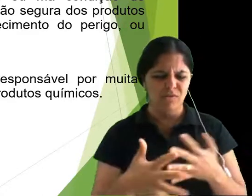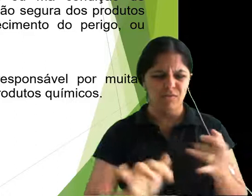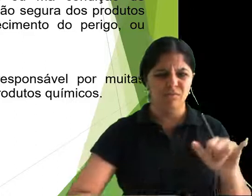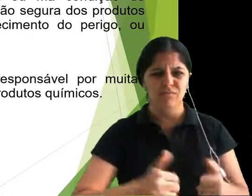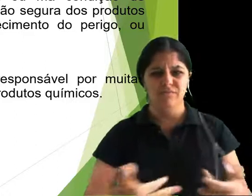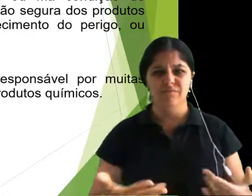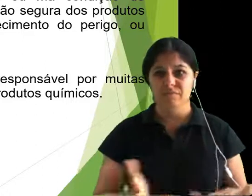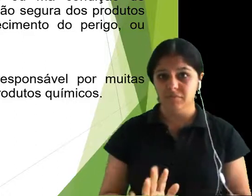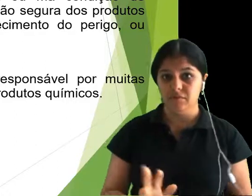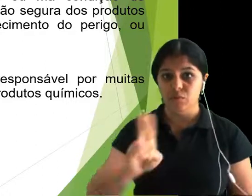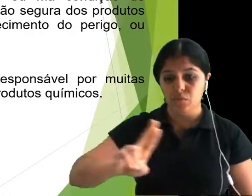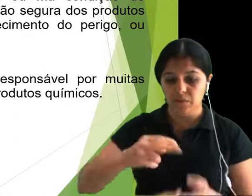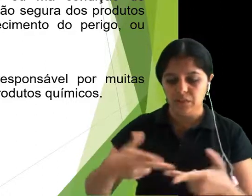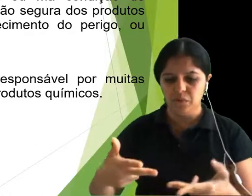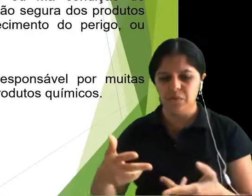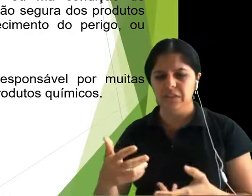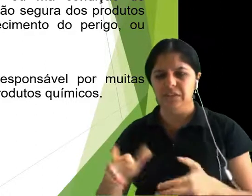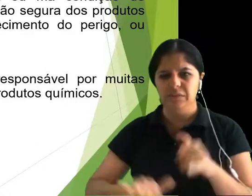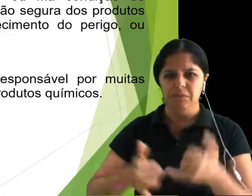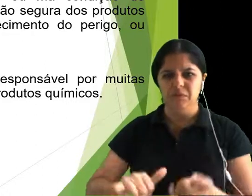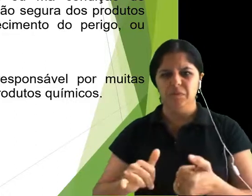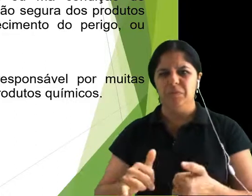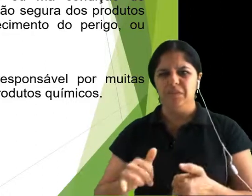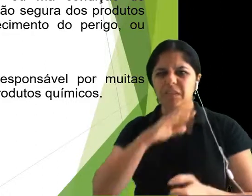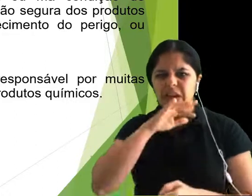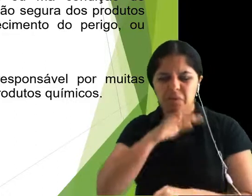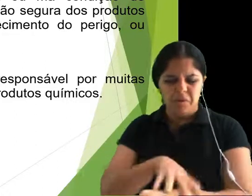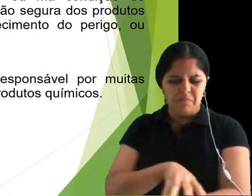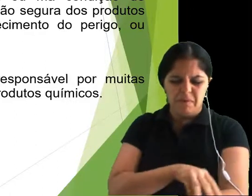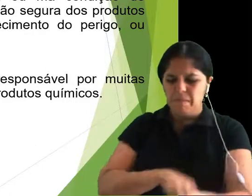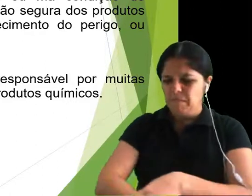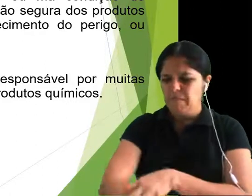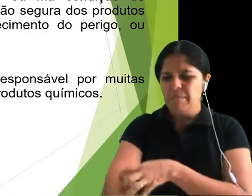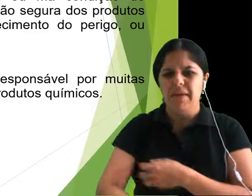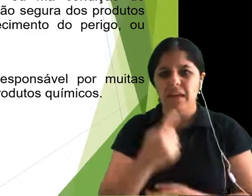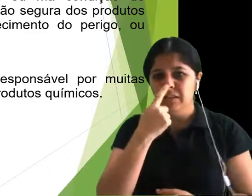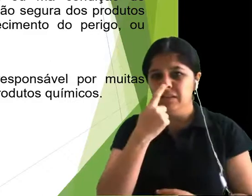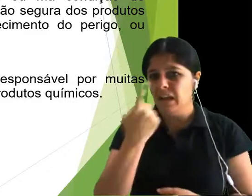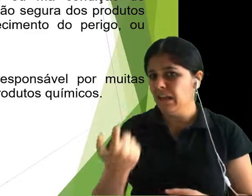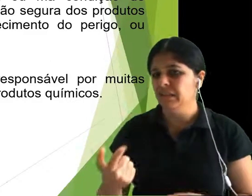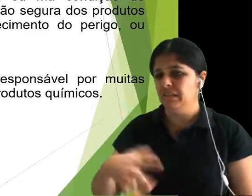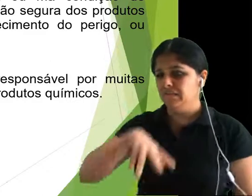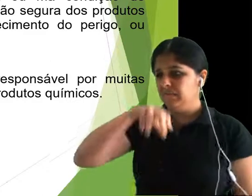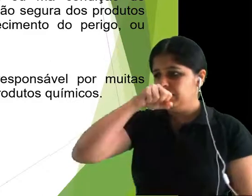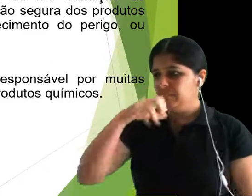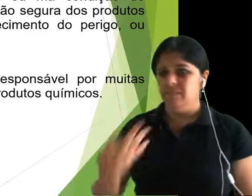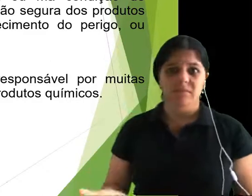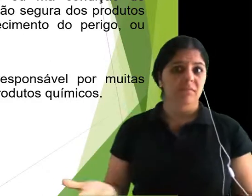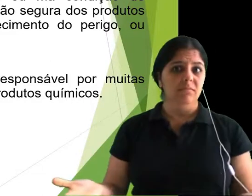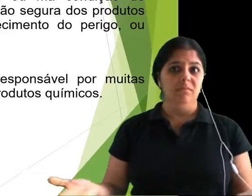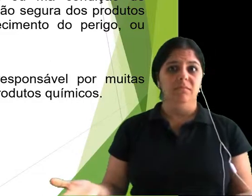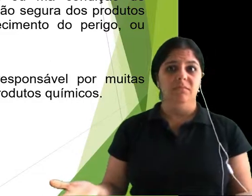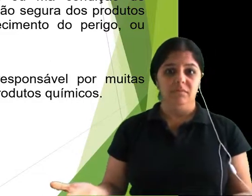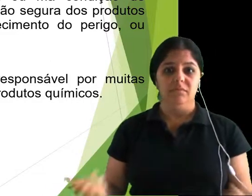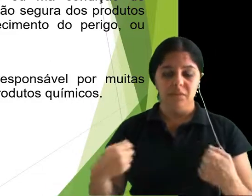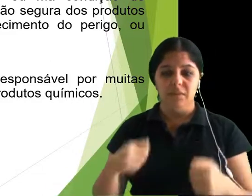gente está usando um produto agressivo para a pele, agressivo para o nariz, né, para a gente ingerir, para a gente aspirar. Gente,